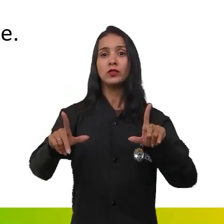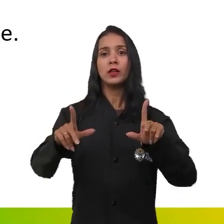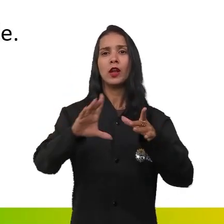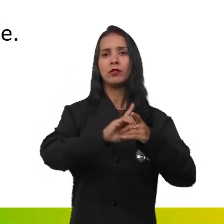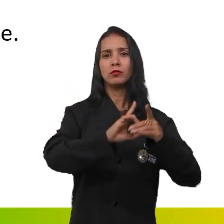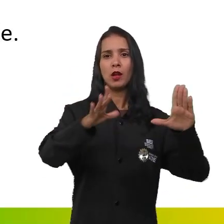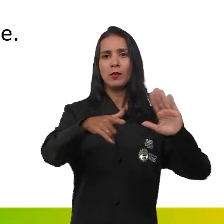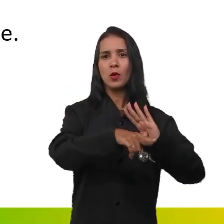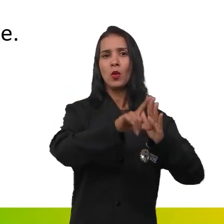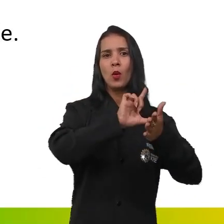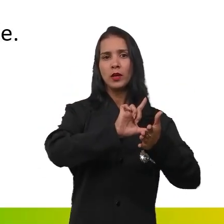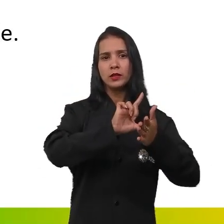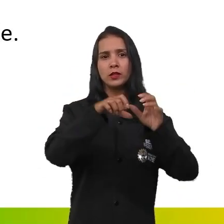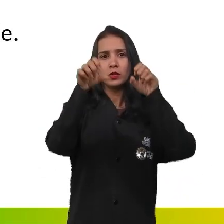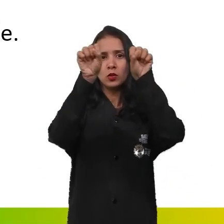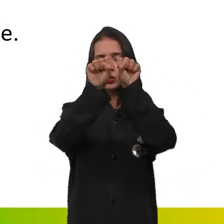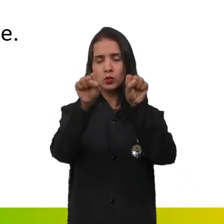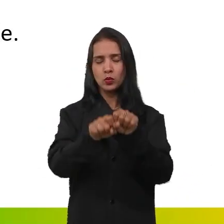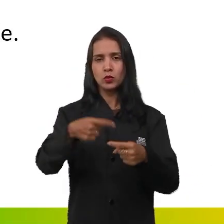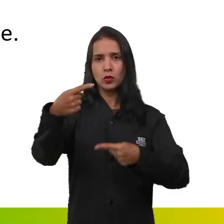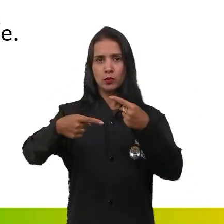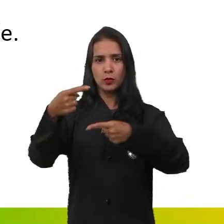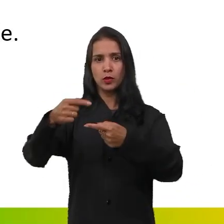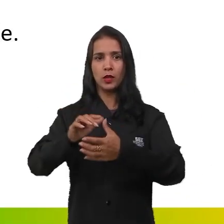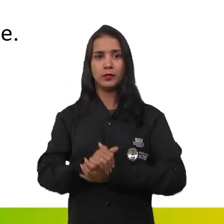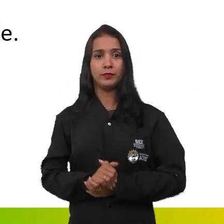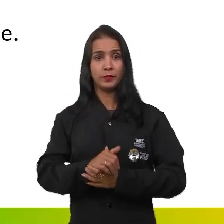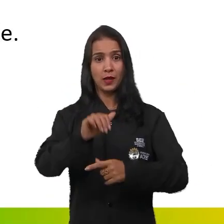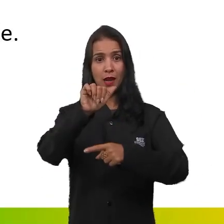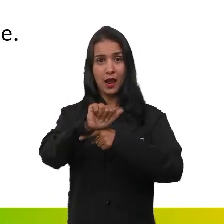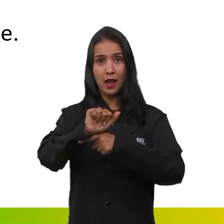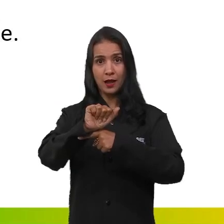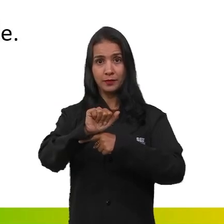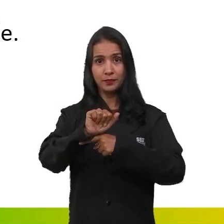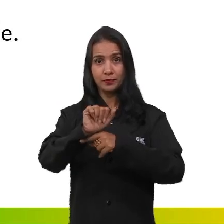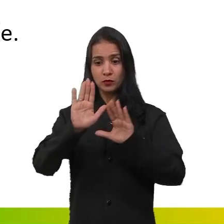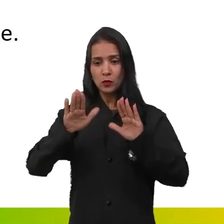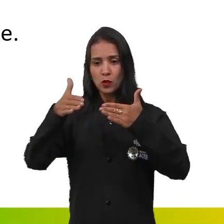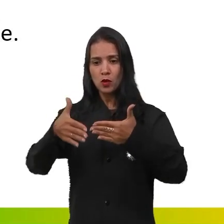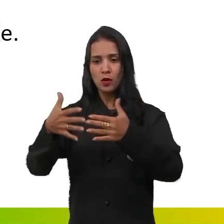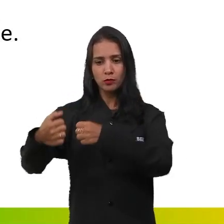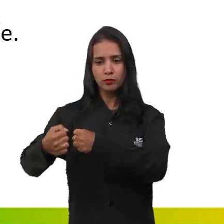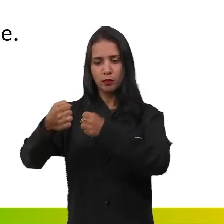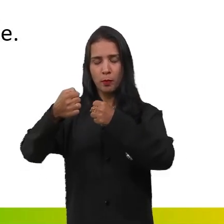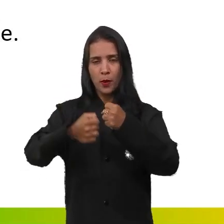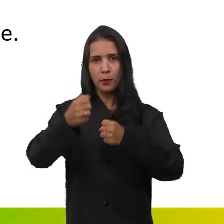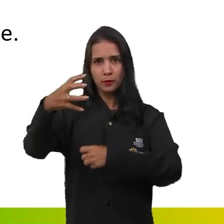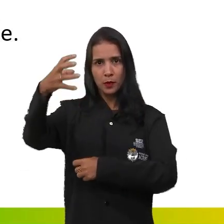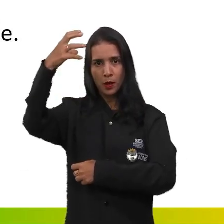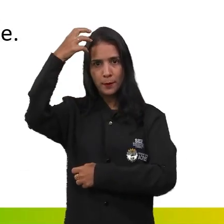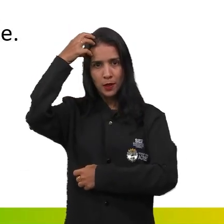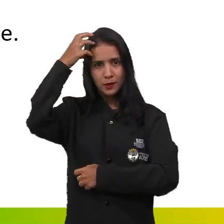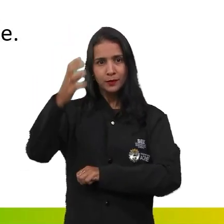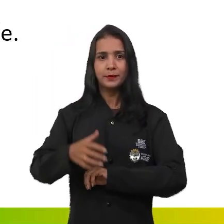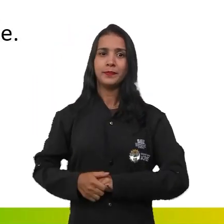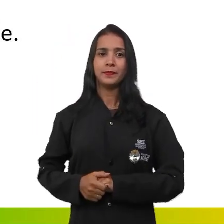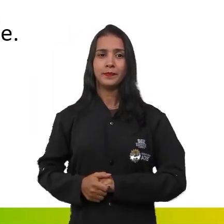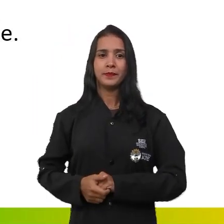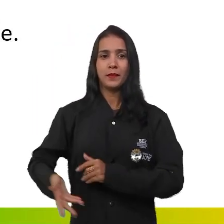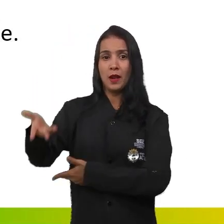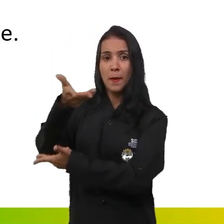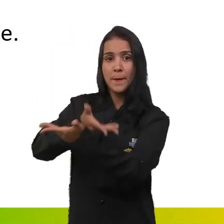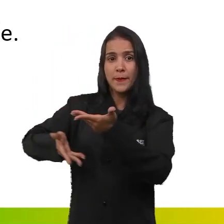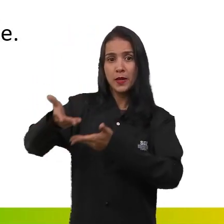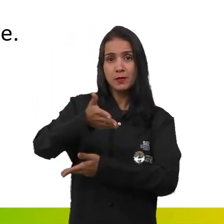políticos anteriores? Letra A concentração de poder nas mãos dos sacerdotes. Letra B, a